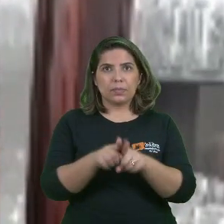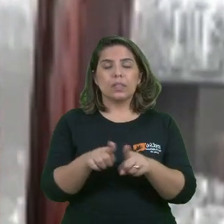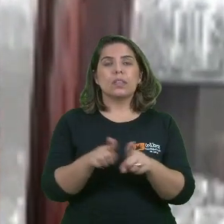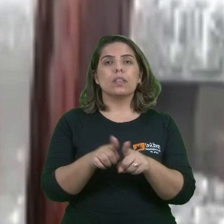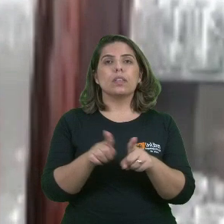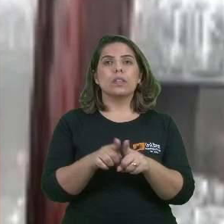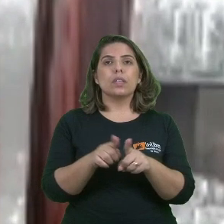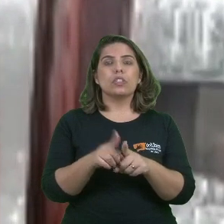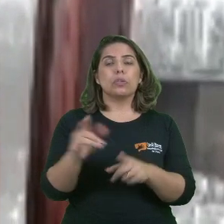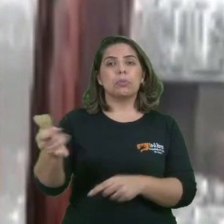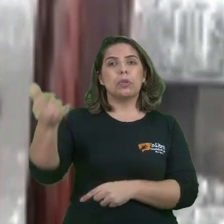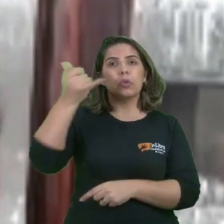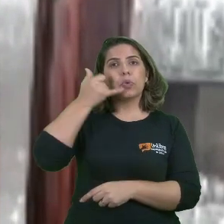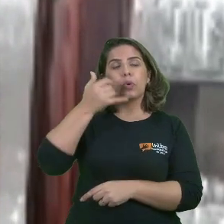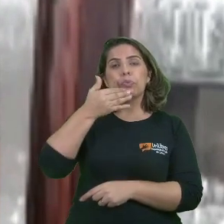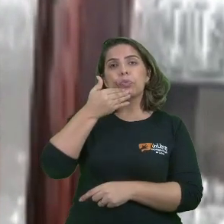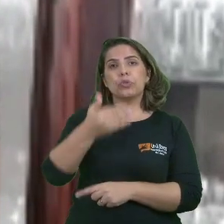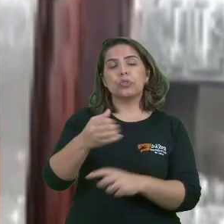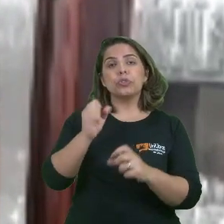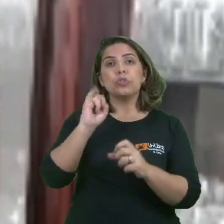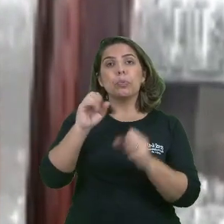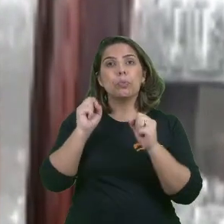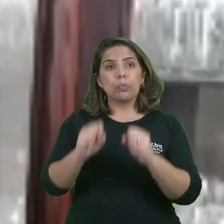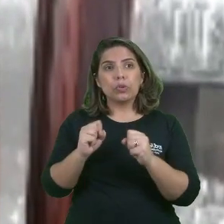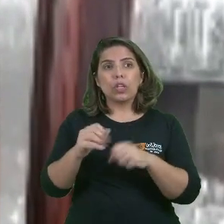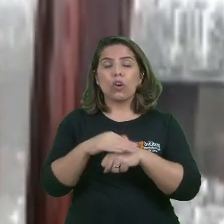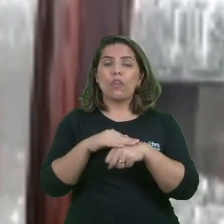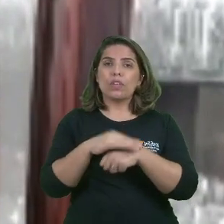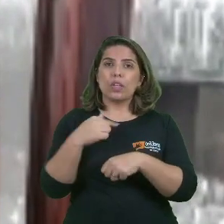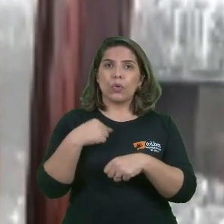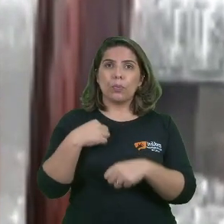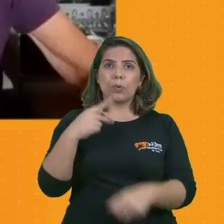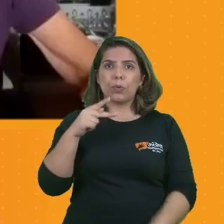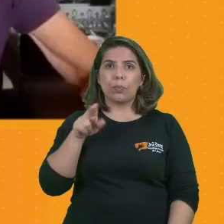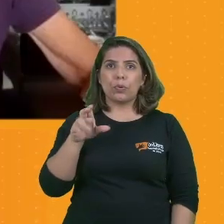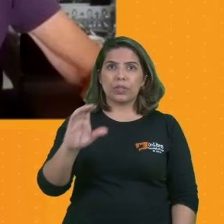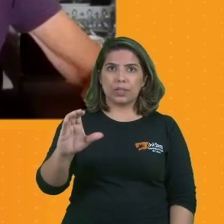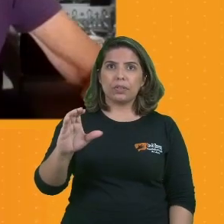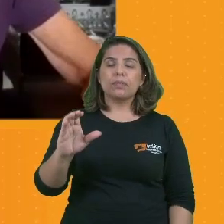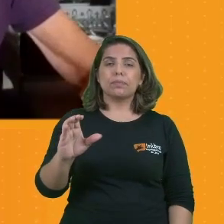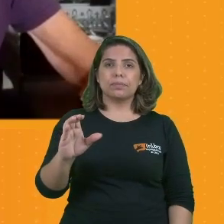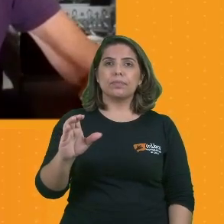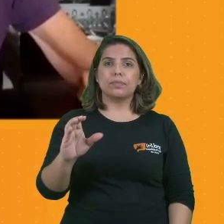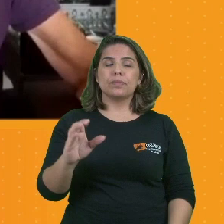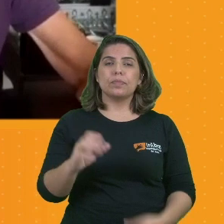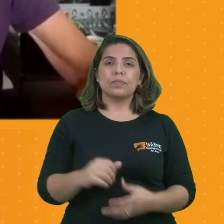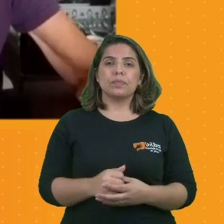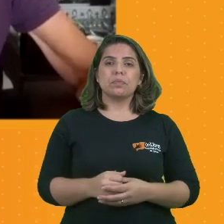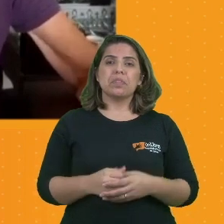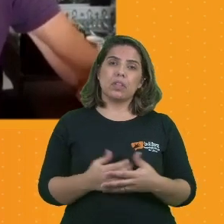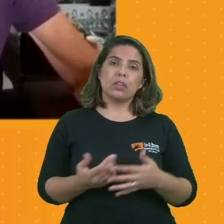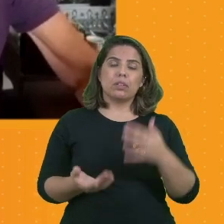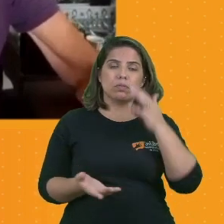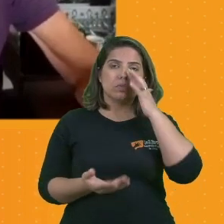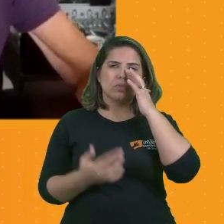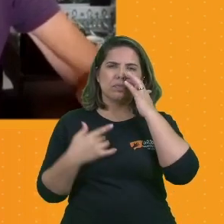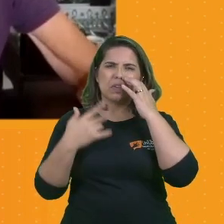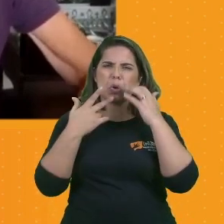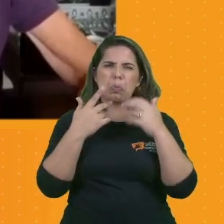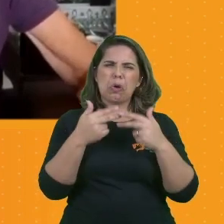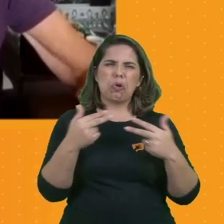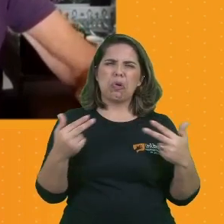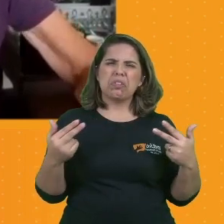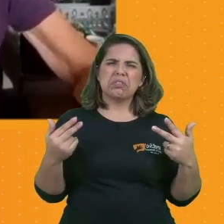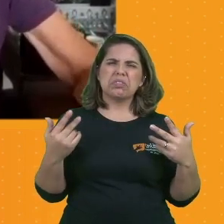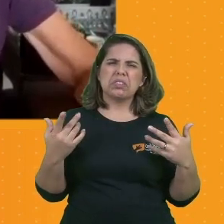me ligou pedindo se poderia conversar comigo na política o ligeiramente a luz